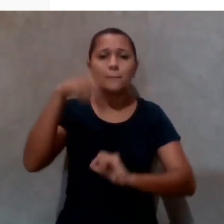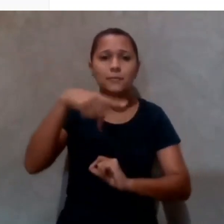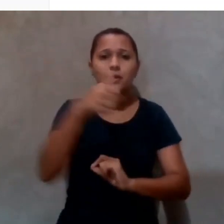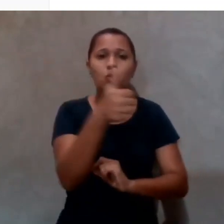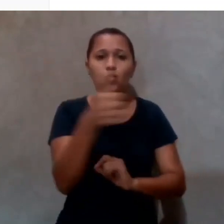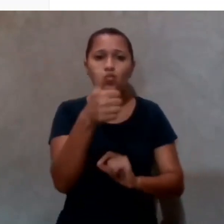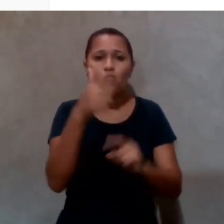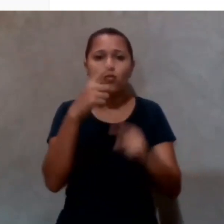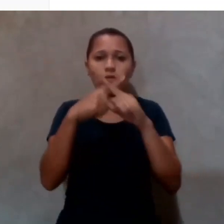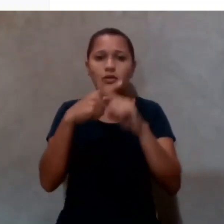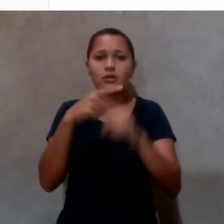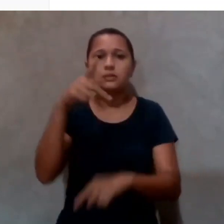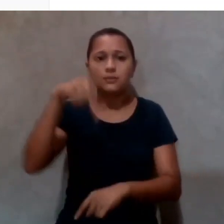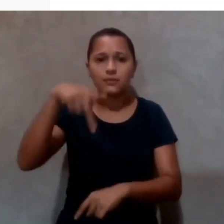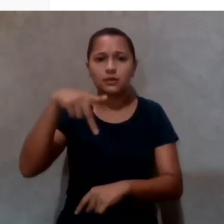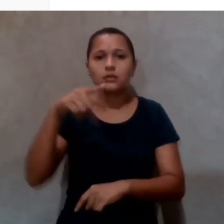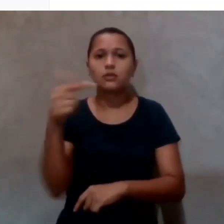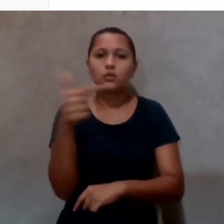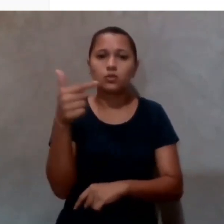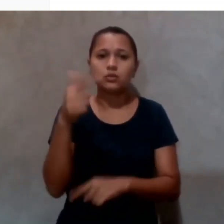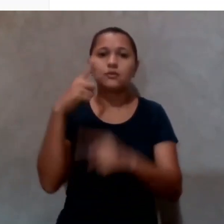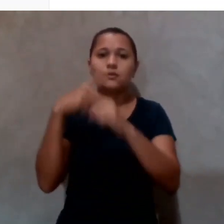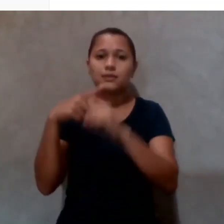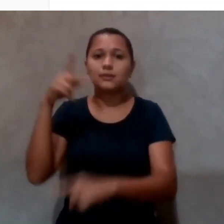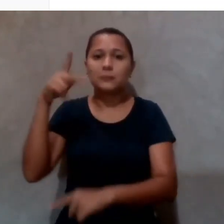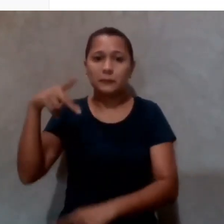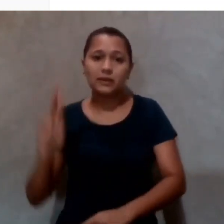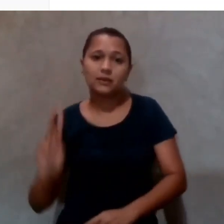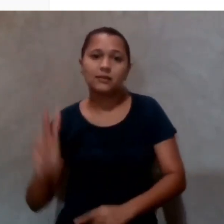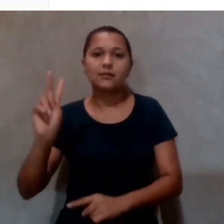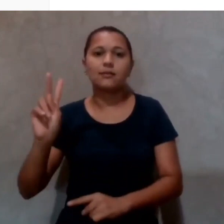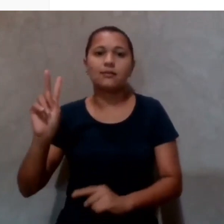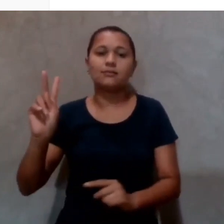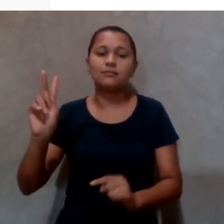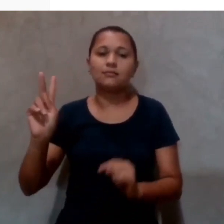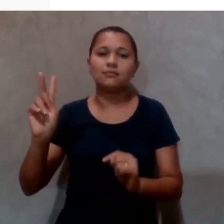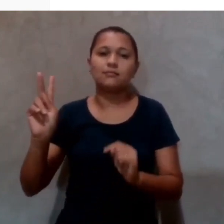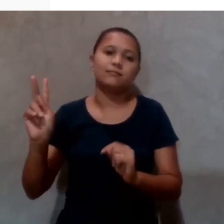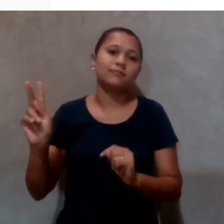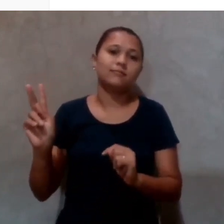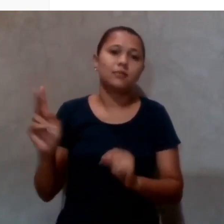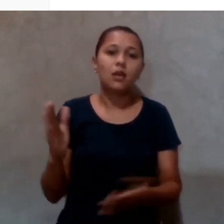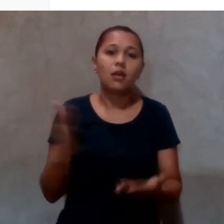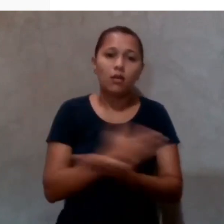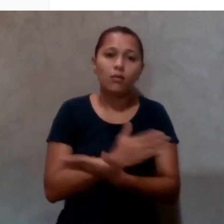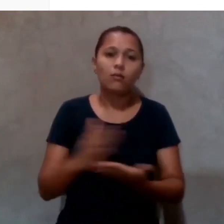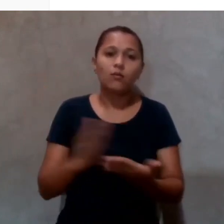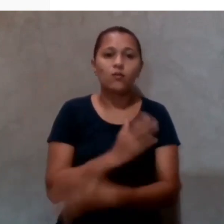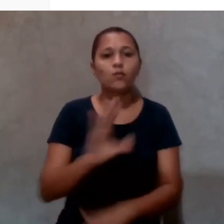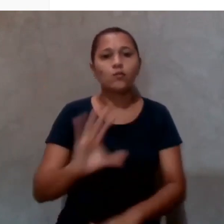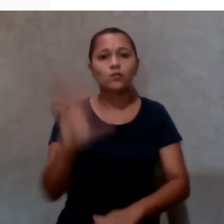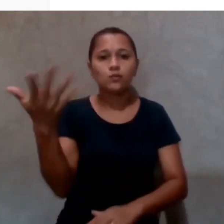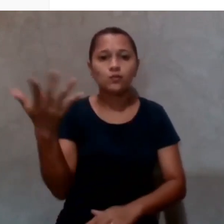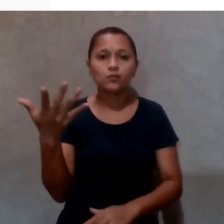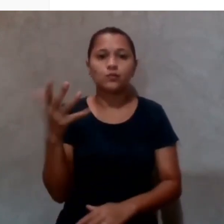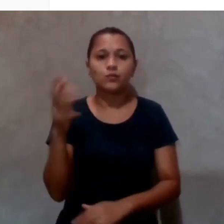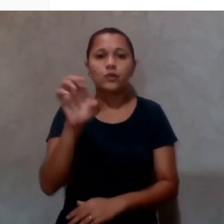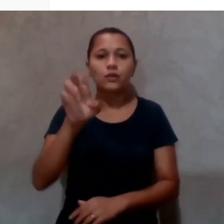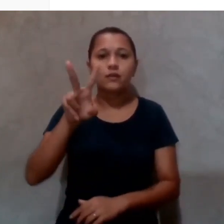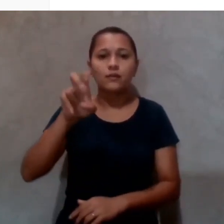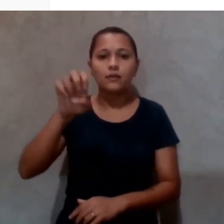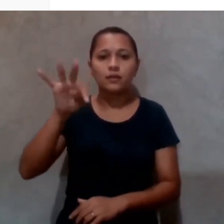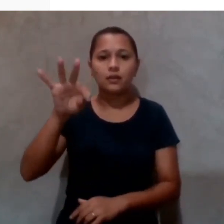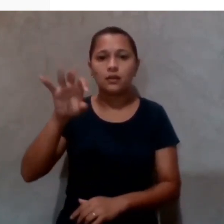Vale ressaltar que em alguns acontecimentos os eventos não são sucessivos, e sim